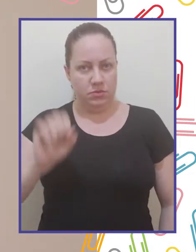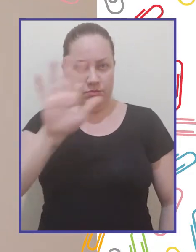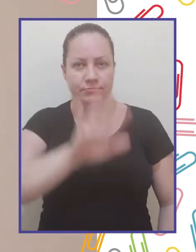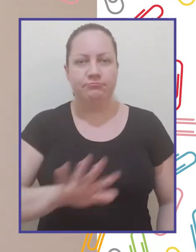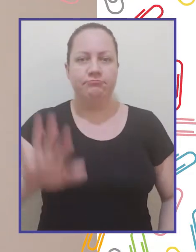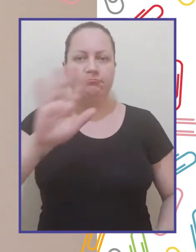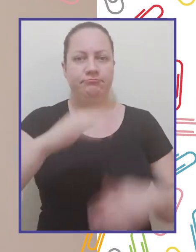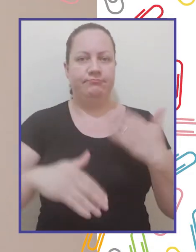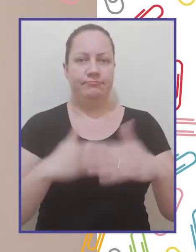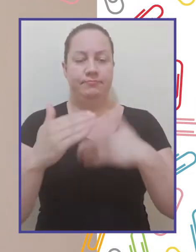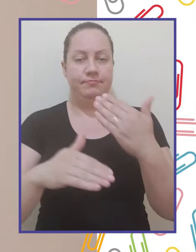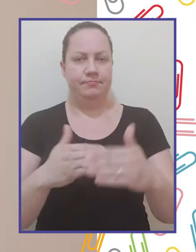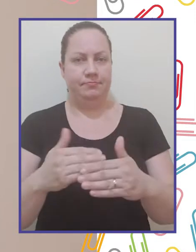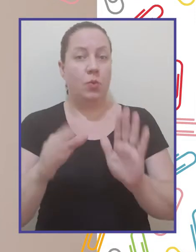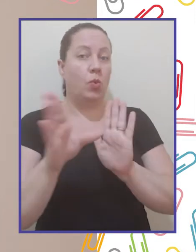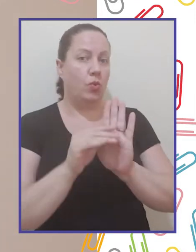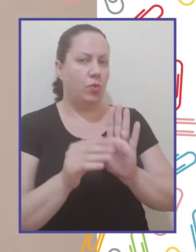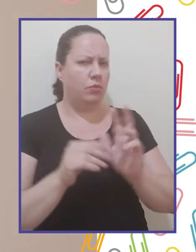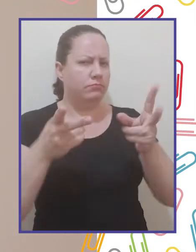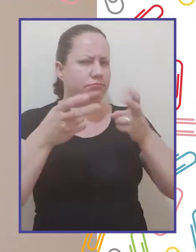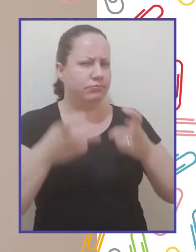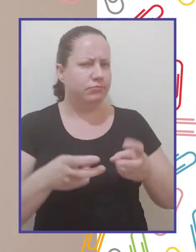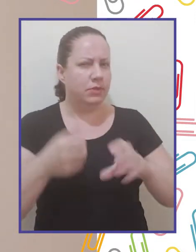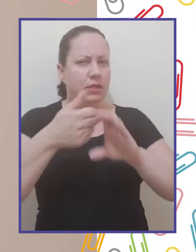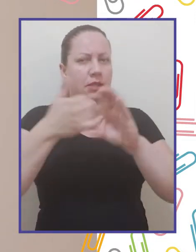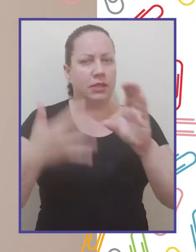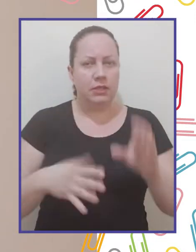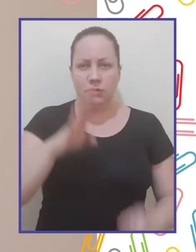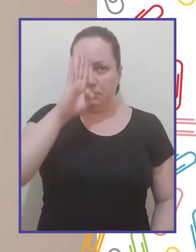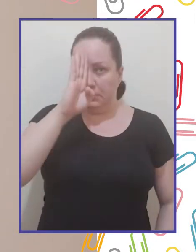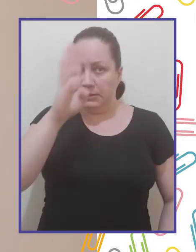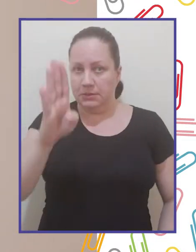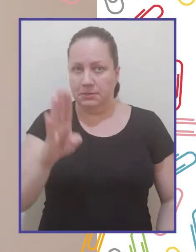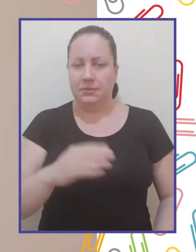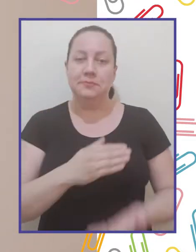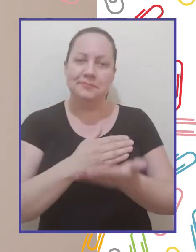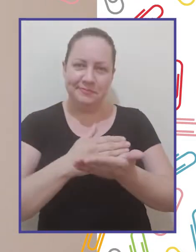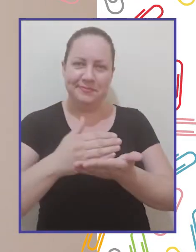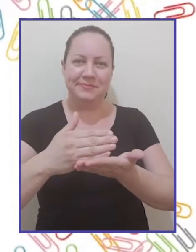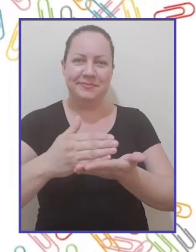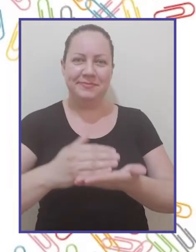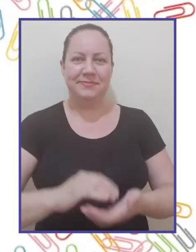No conteúdo, nós vamos ver as suas principais características. Vamos lá!